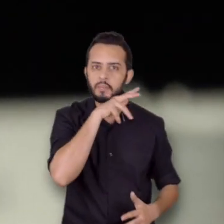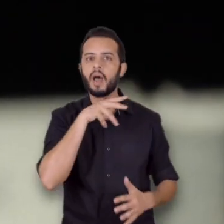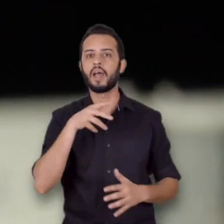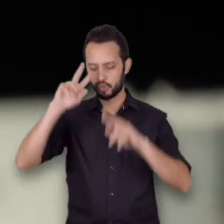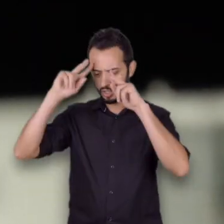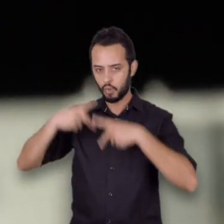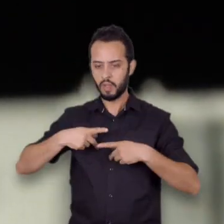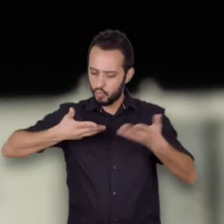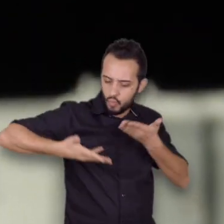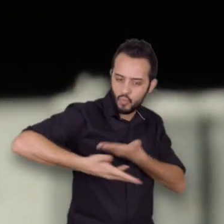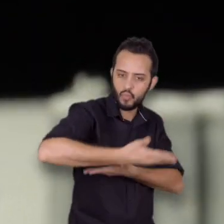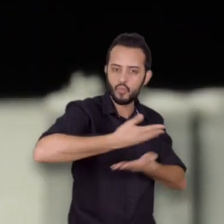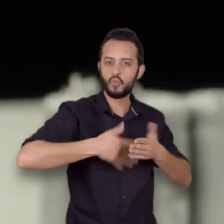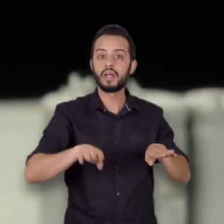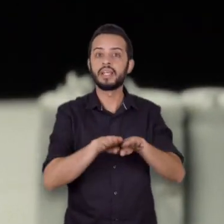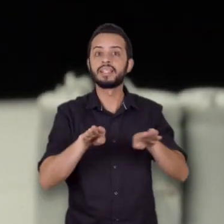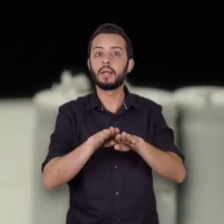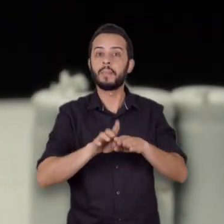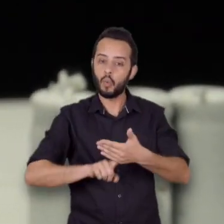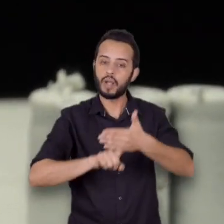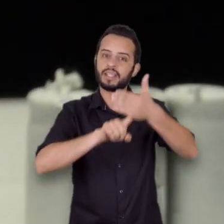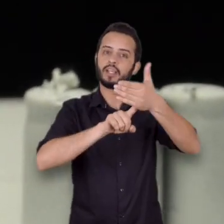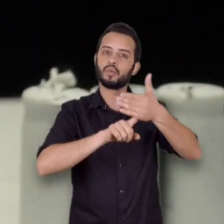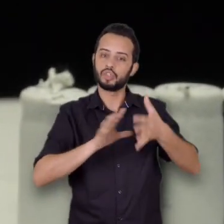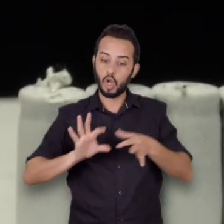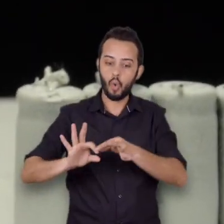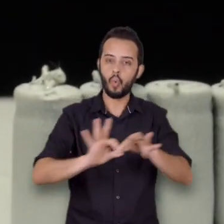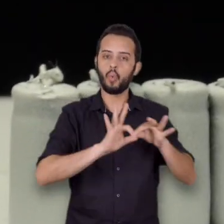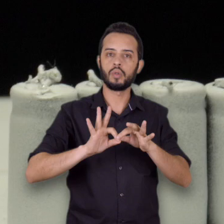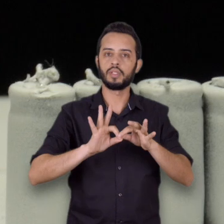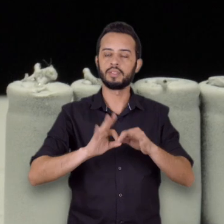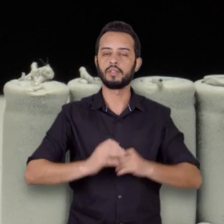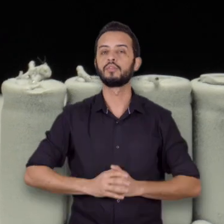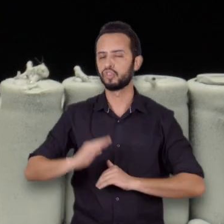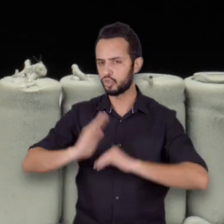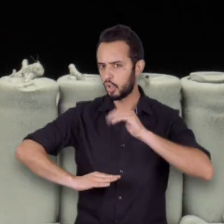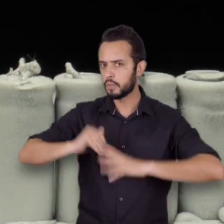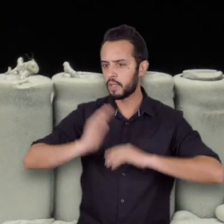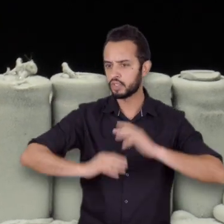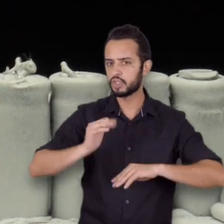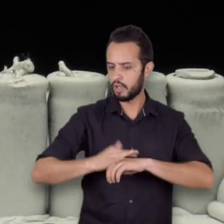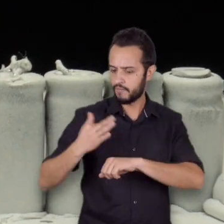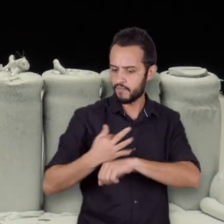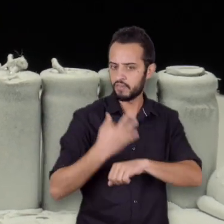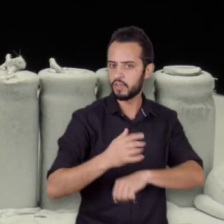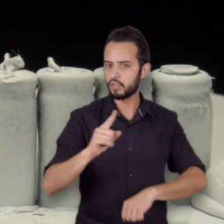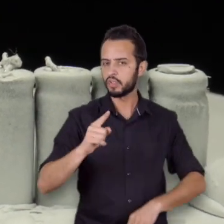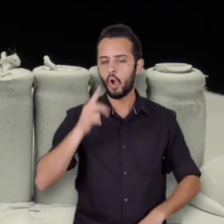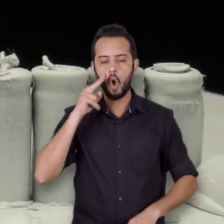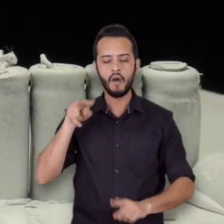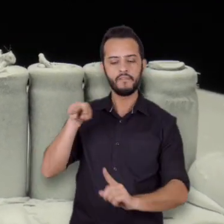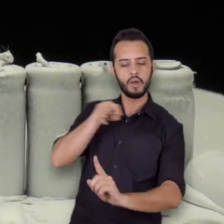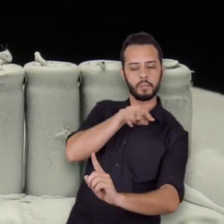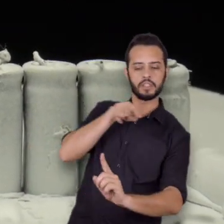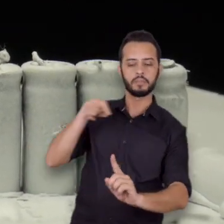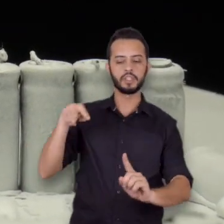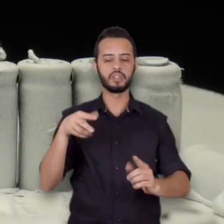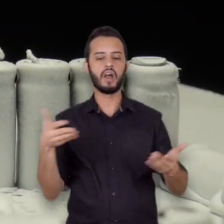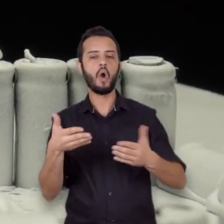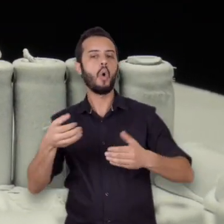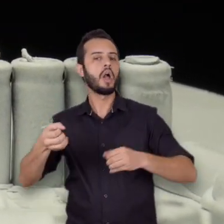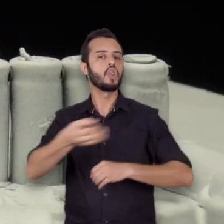os bichos e com as máquinas. E se a gente faz esse exercício, o que é que a gente consegue ver que a gente não conseguia?